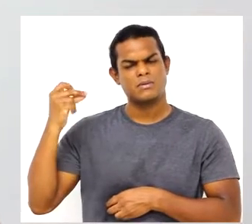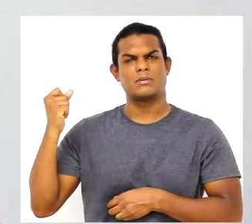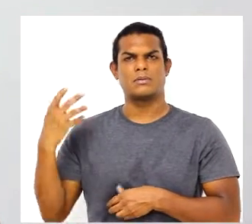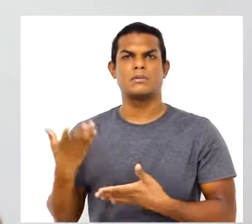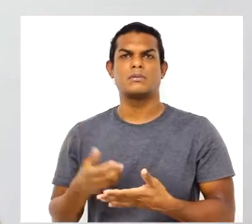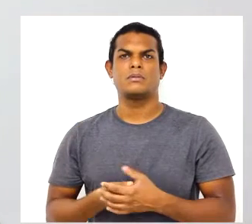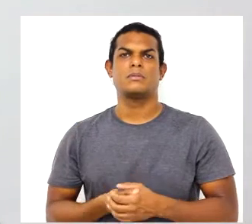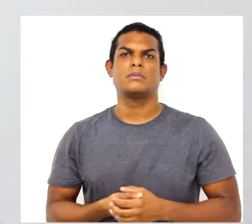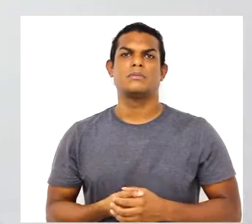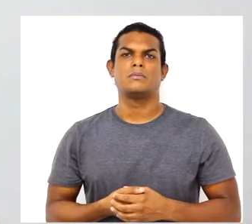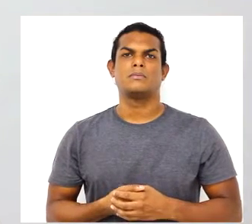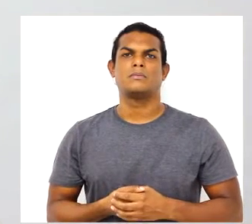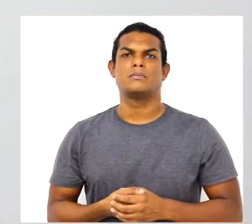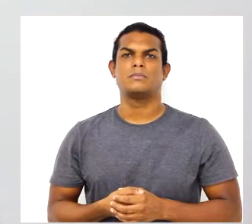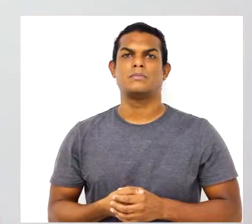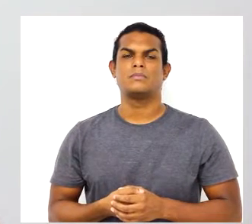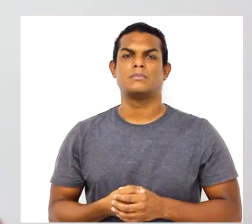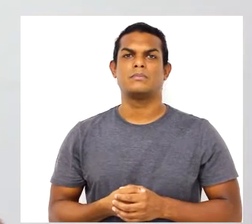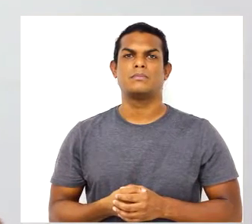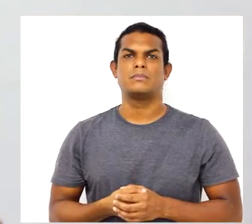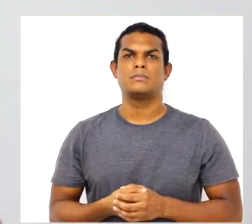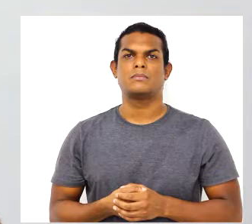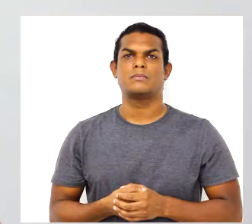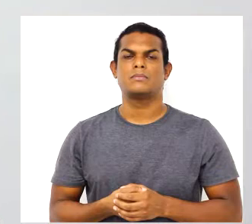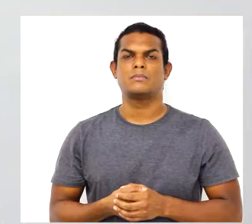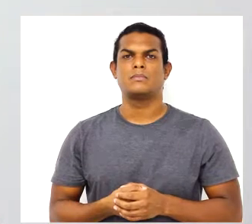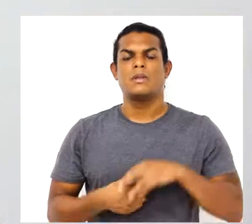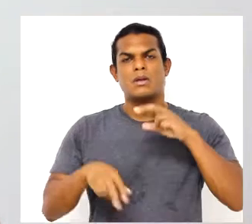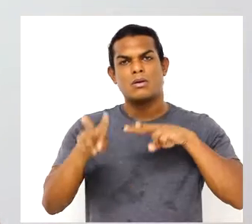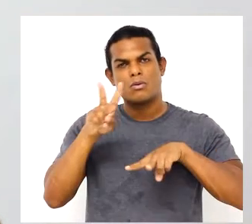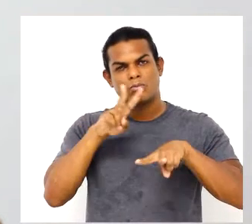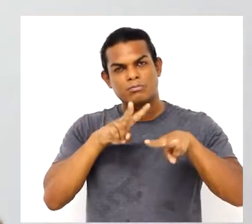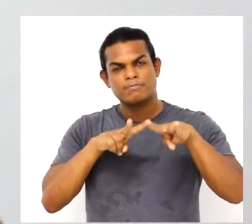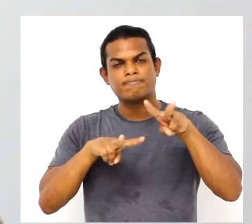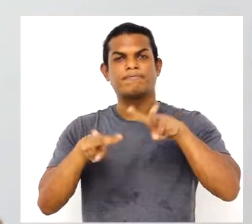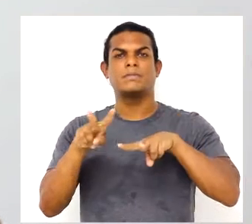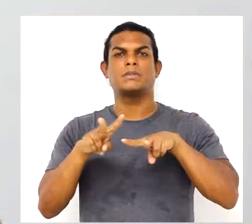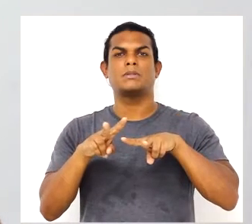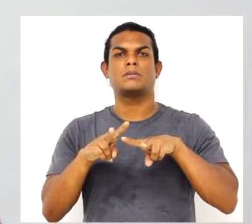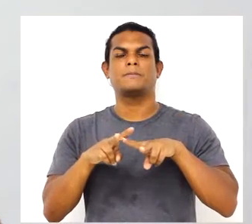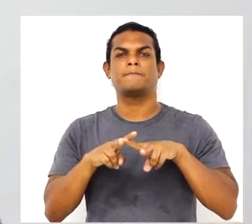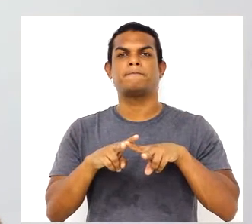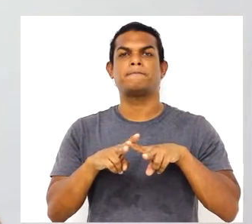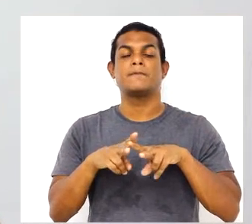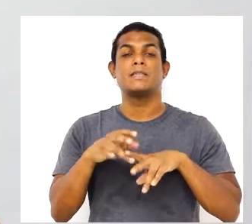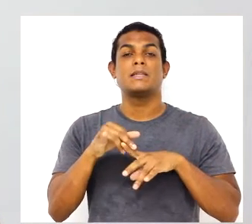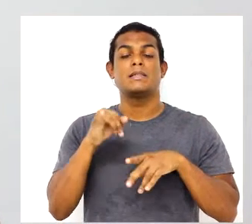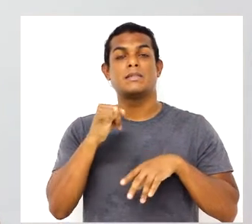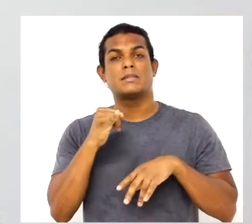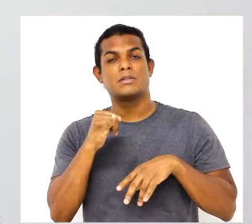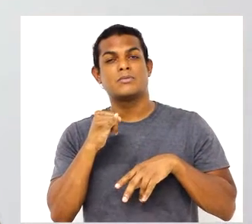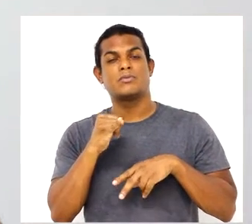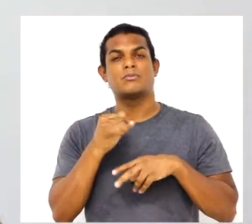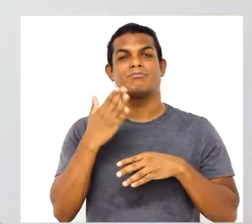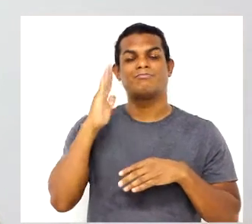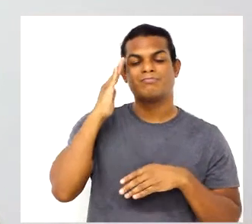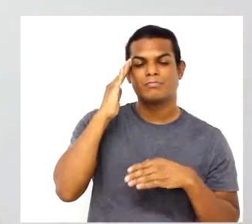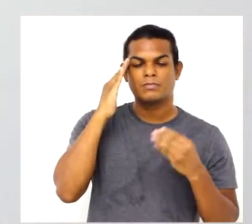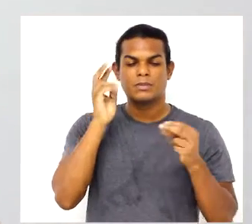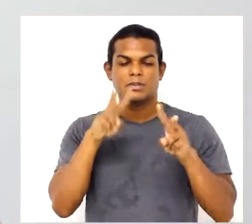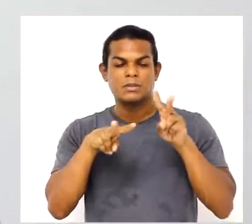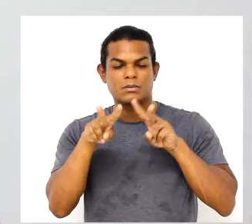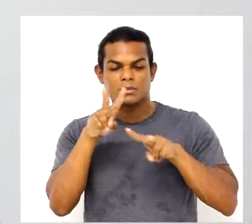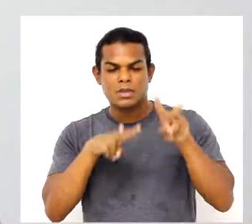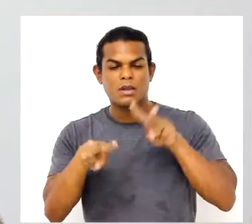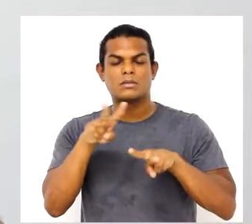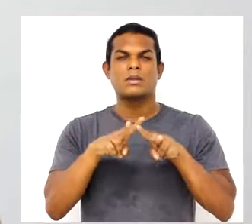sono. Observe que, se formos pensar, existe um monte de temas